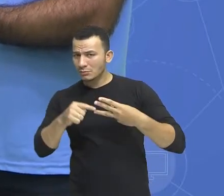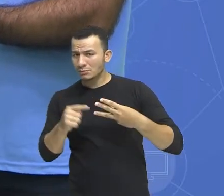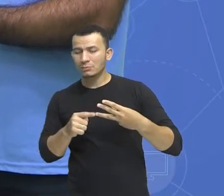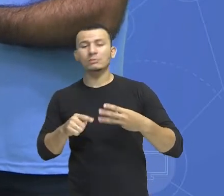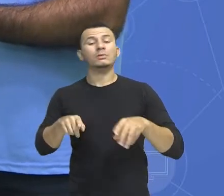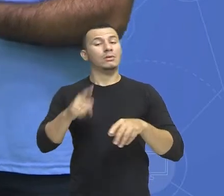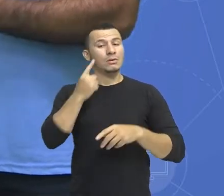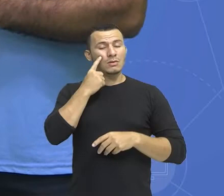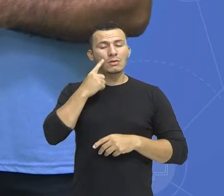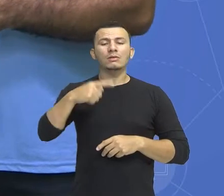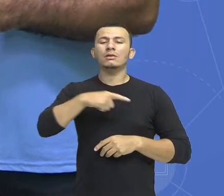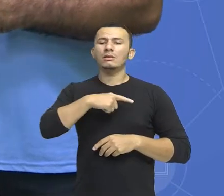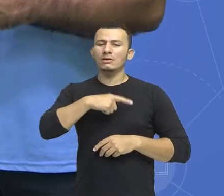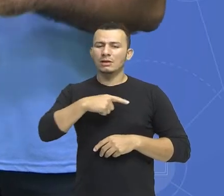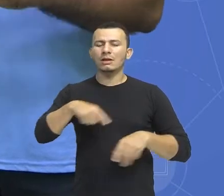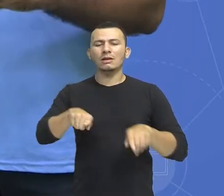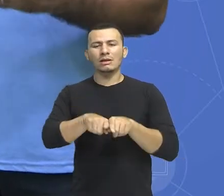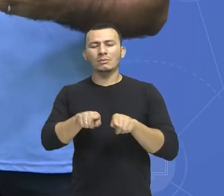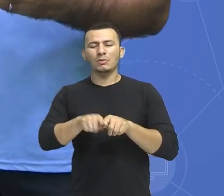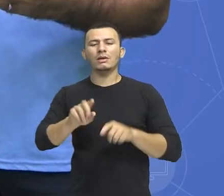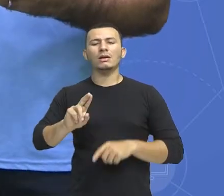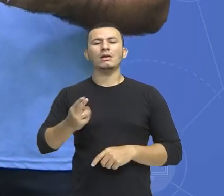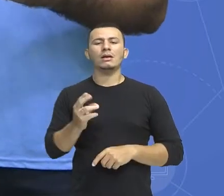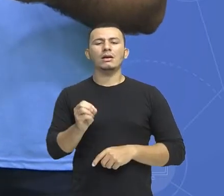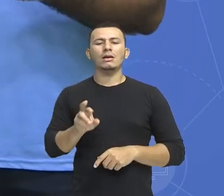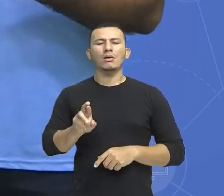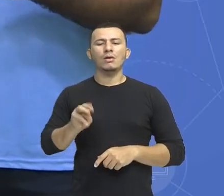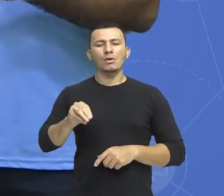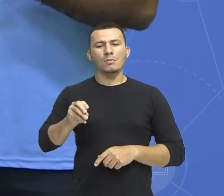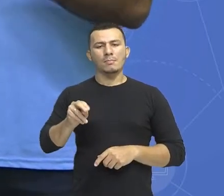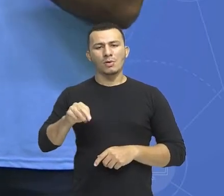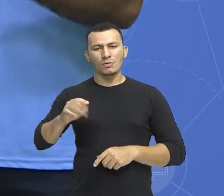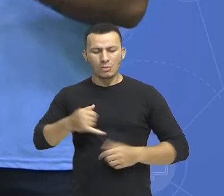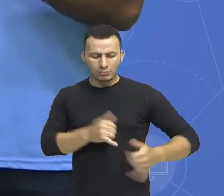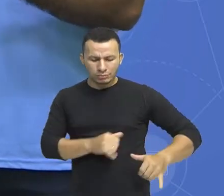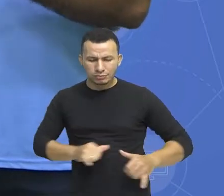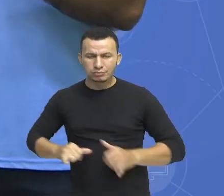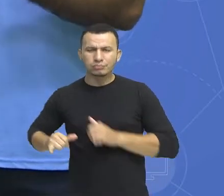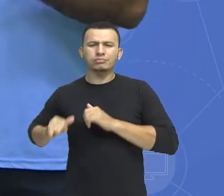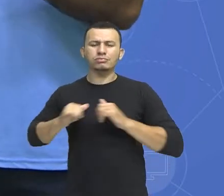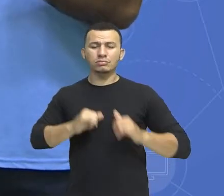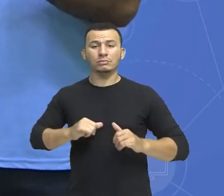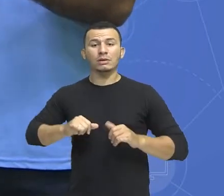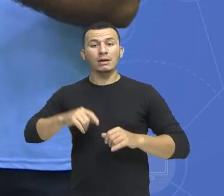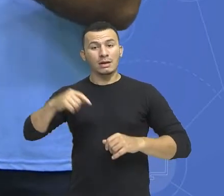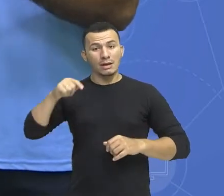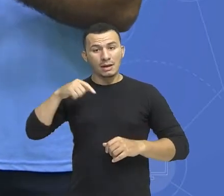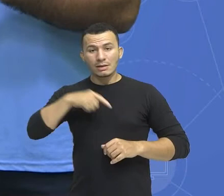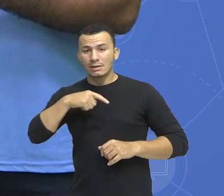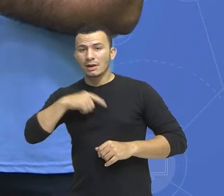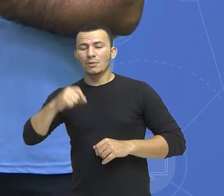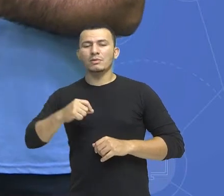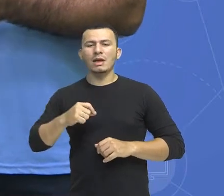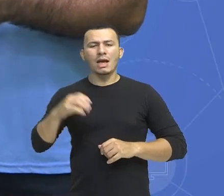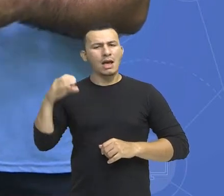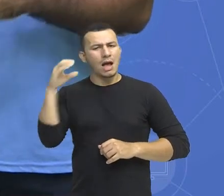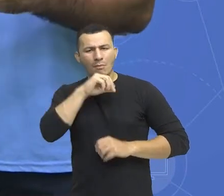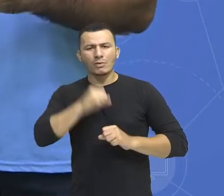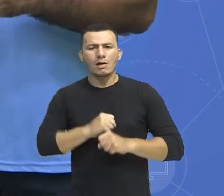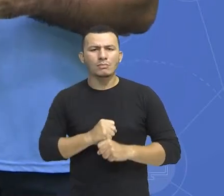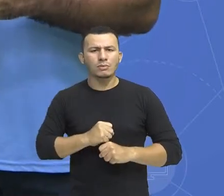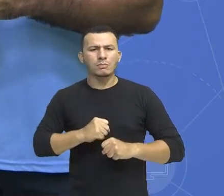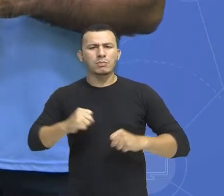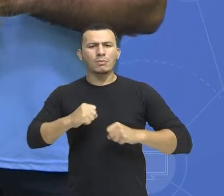esteroides anabolizantes são hormônios, sim, mas que eles fazem uma aceleração do crescimento